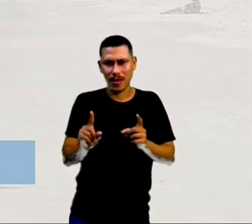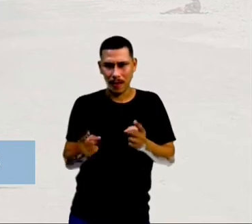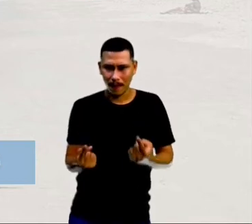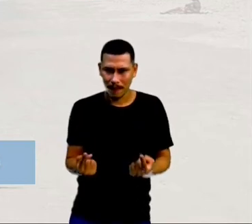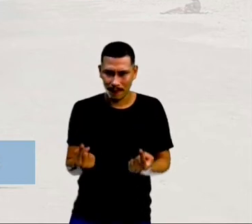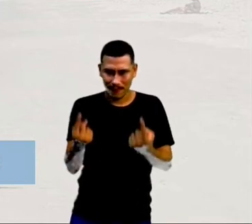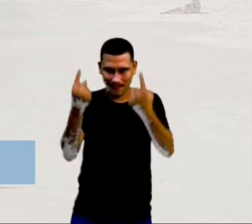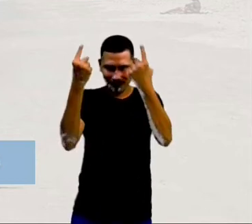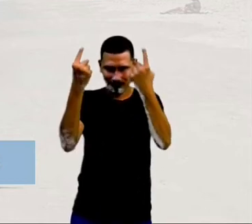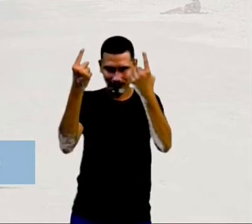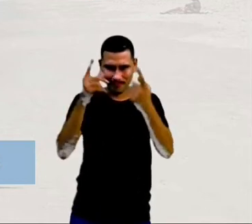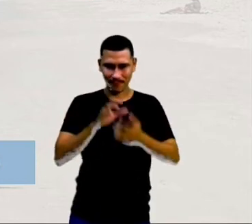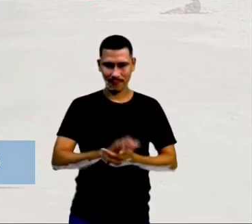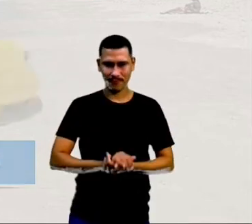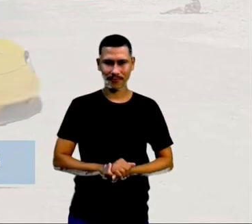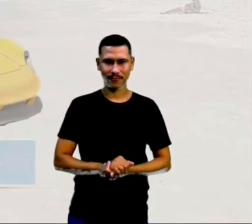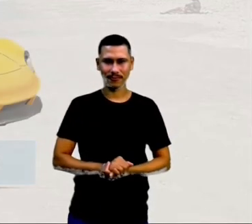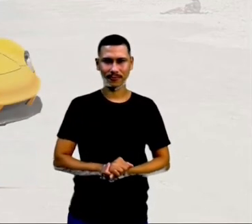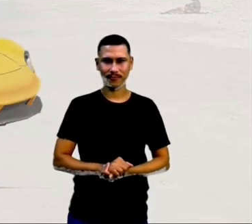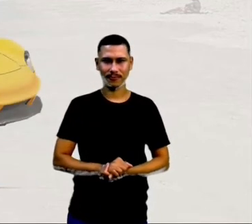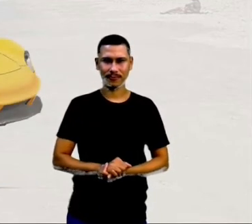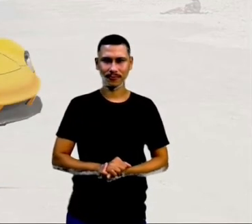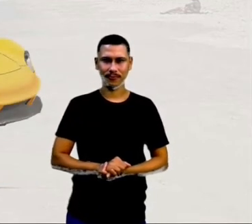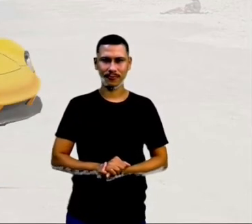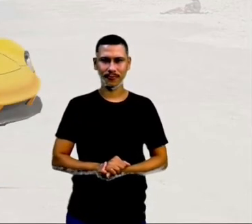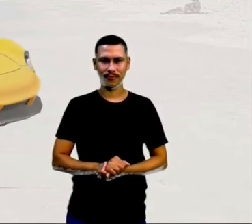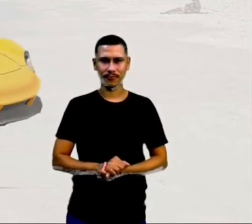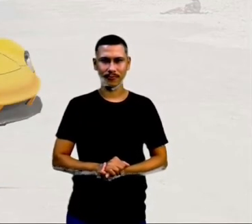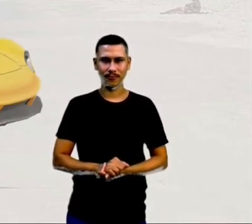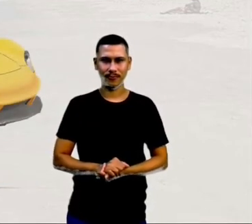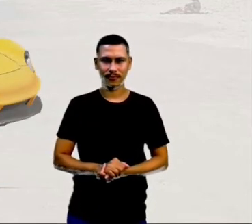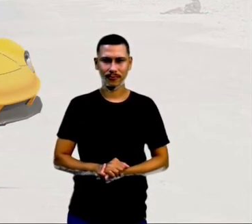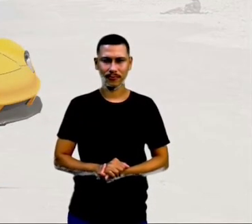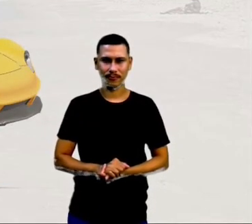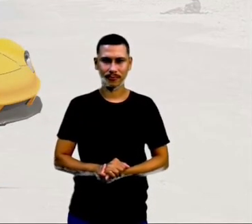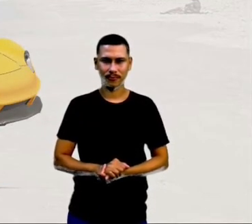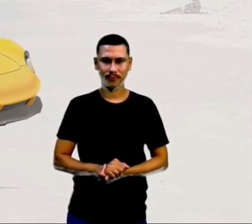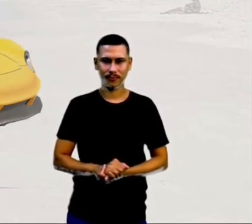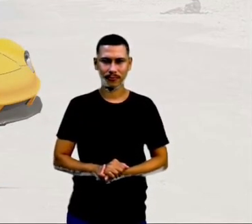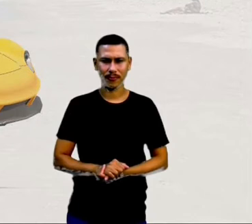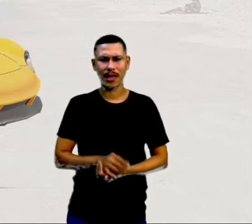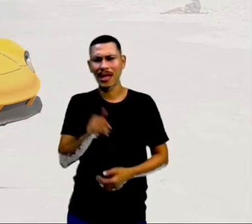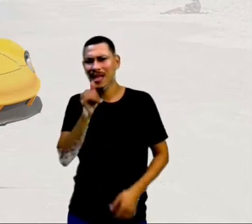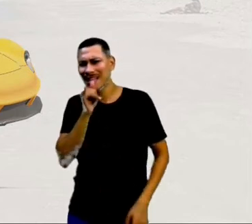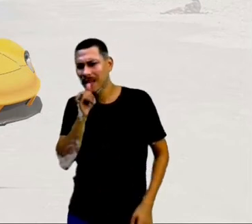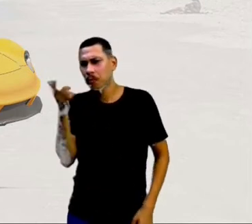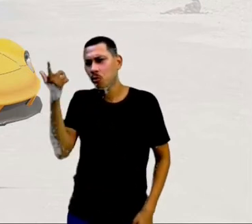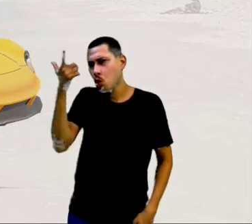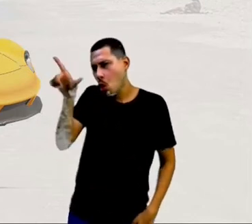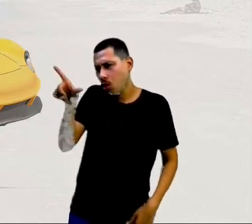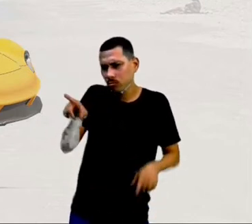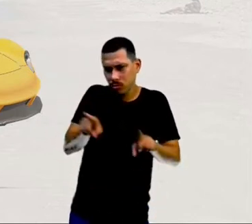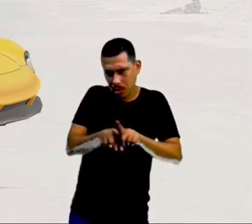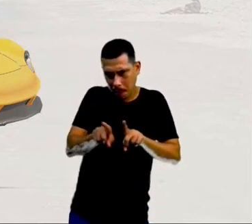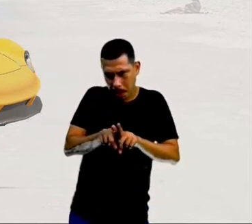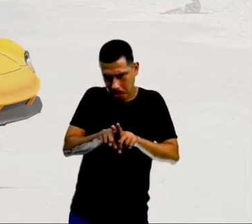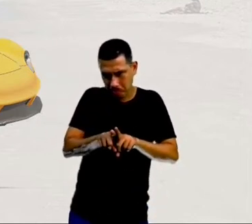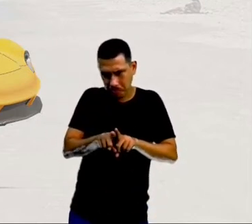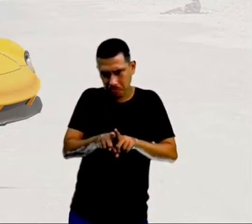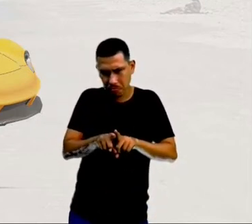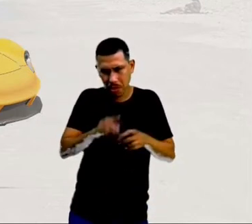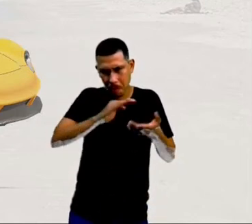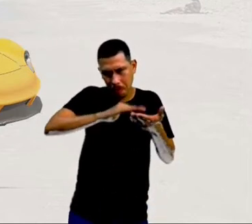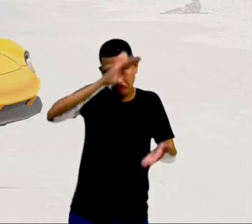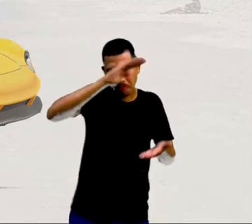diretamente proporcionais, tá bom? Então, tem outros exemplos de grandeza que são proporcionais?